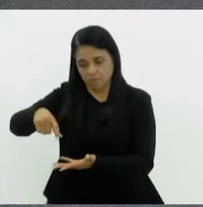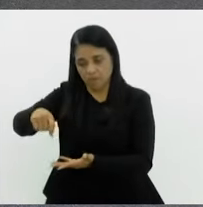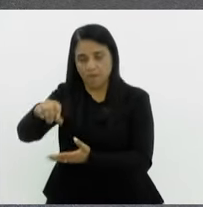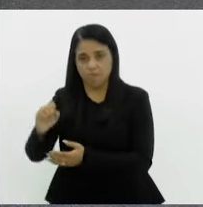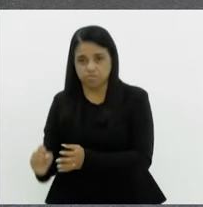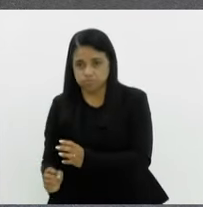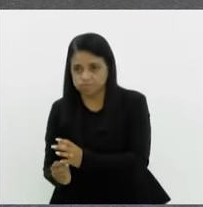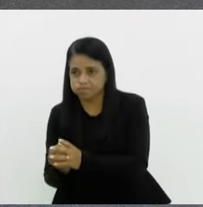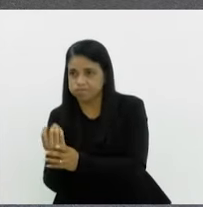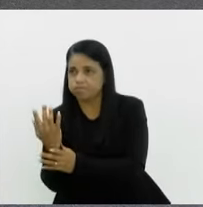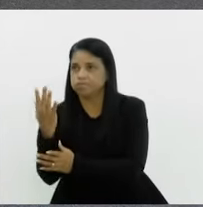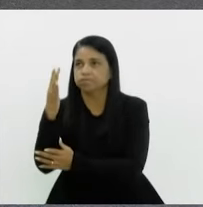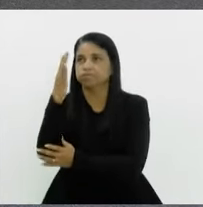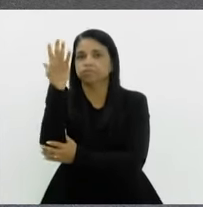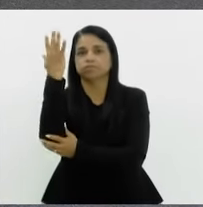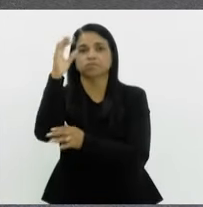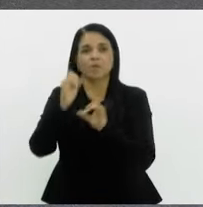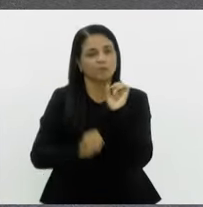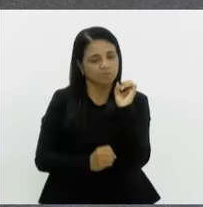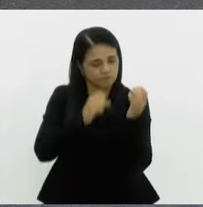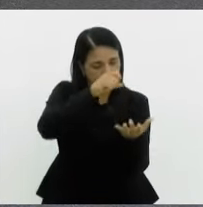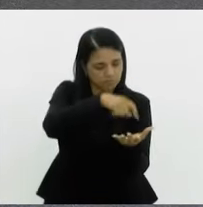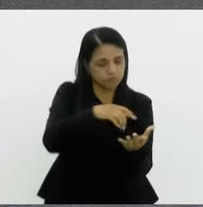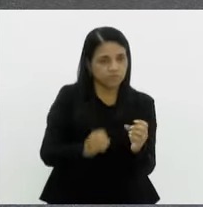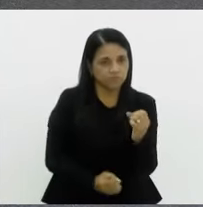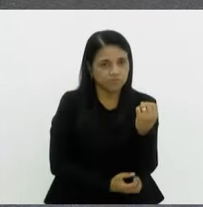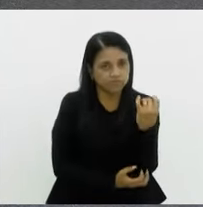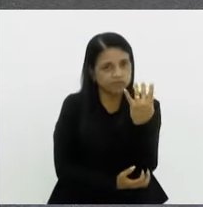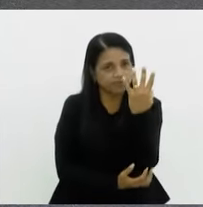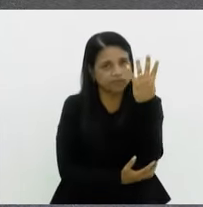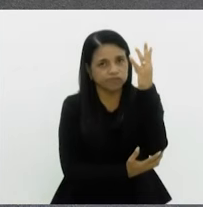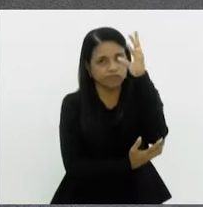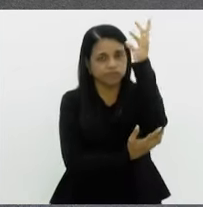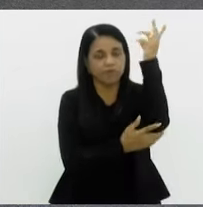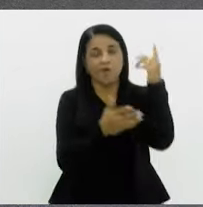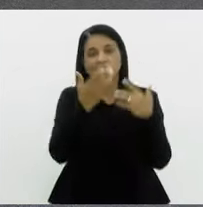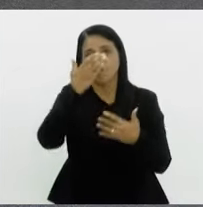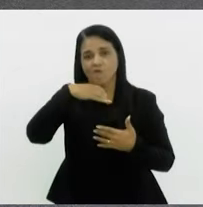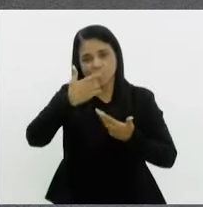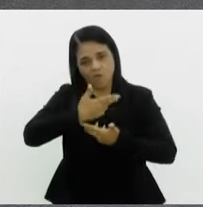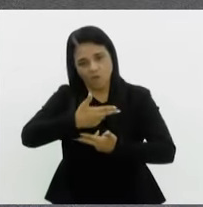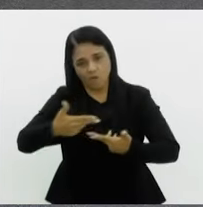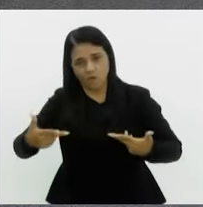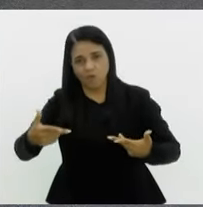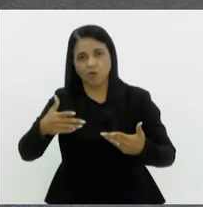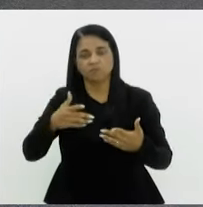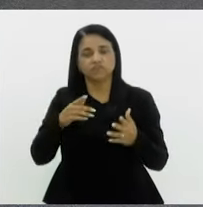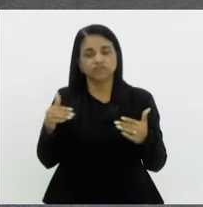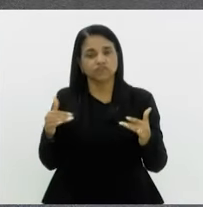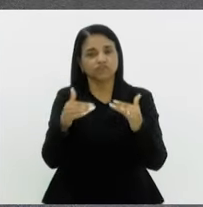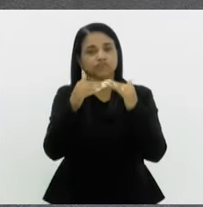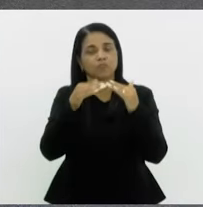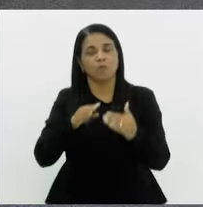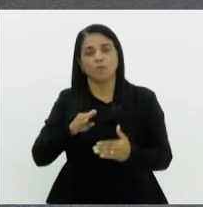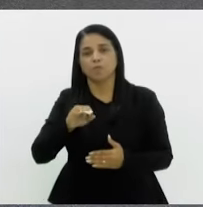programas, inclusive de plantio de árvores frutíferas, de acordo com os biomas das regiões,